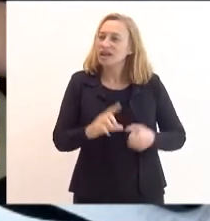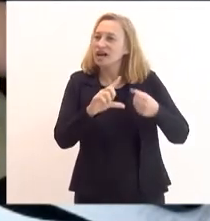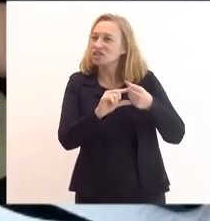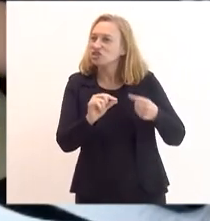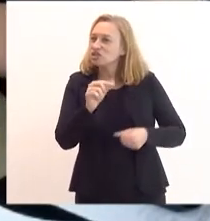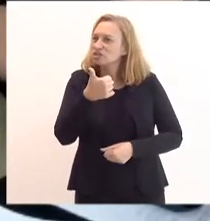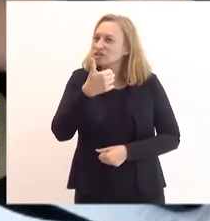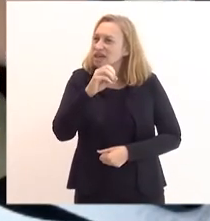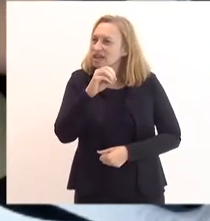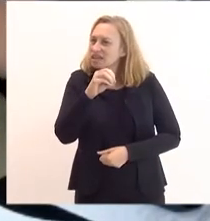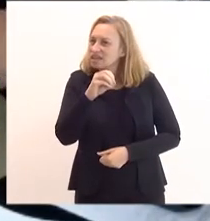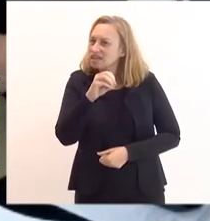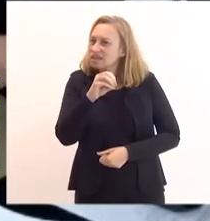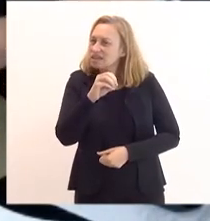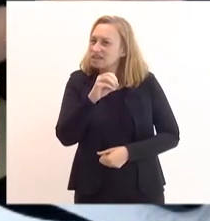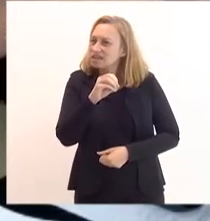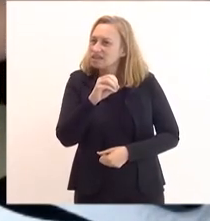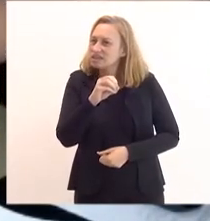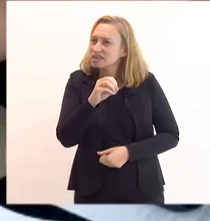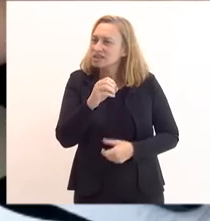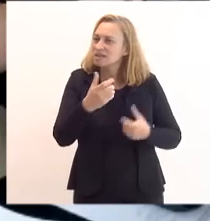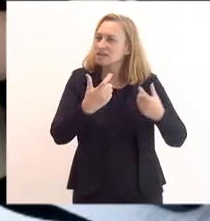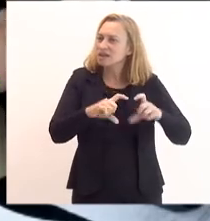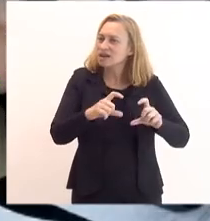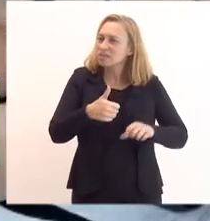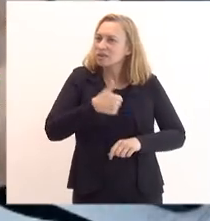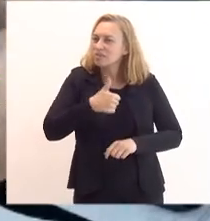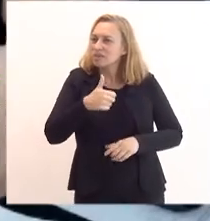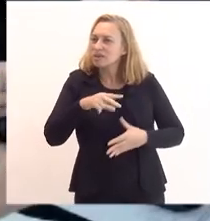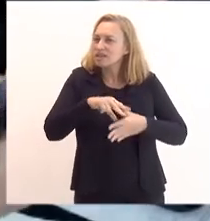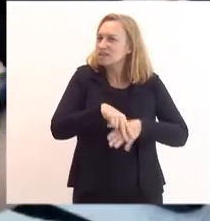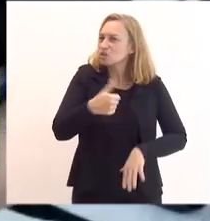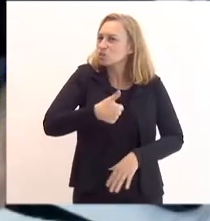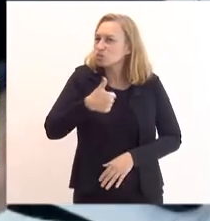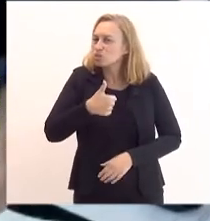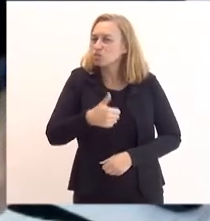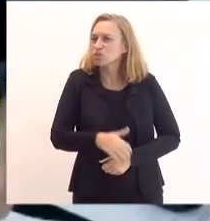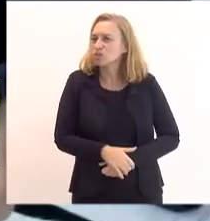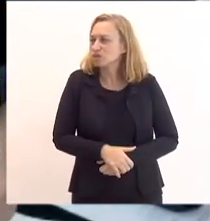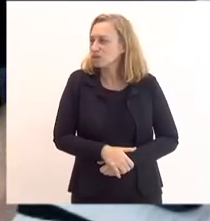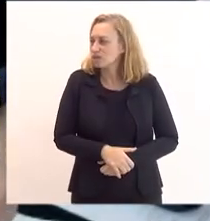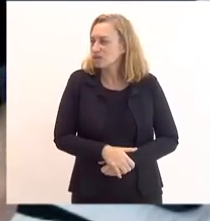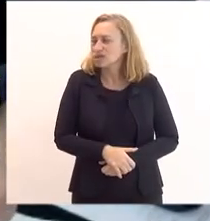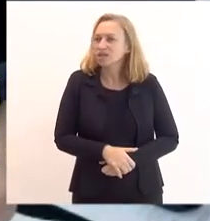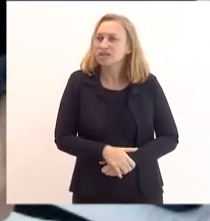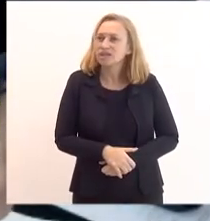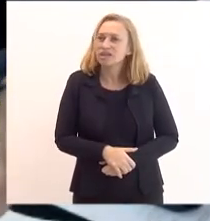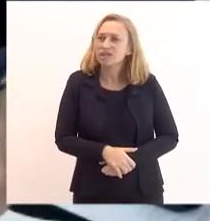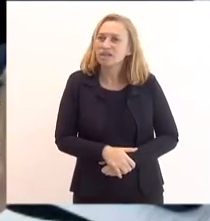10, parágrafo 1º, inciso 1, né, que